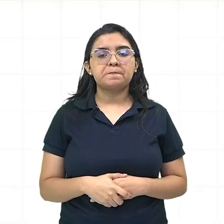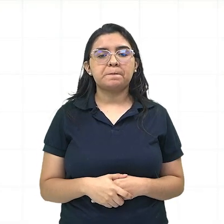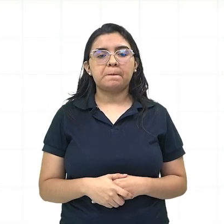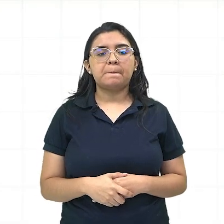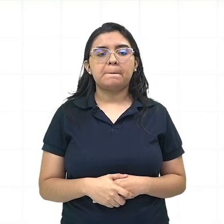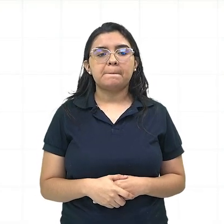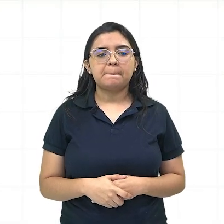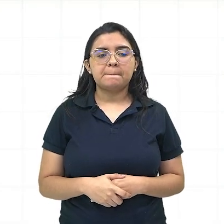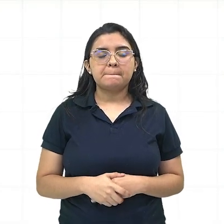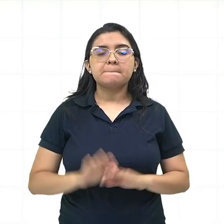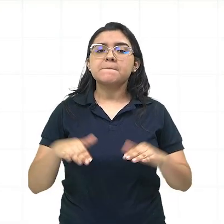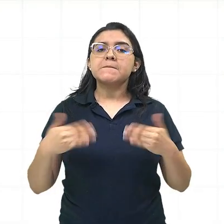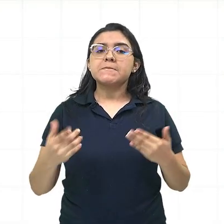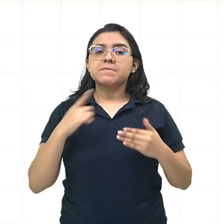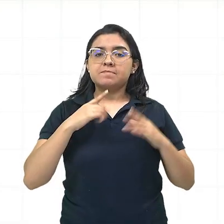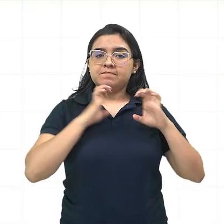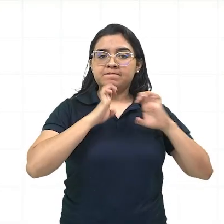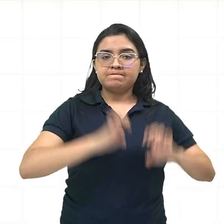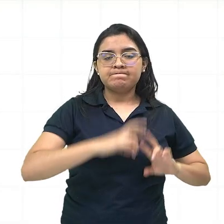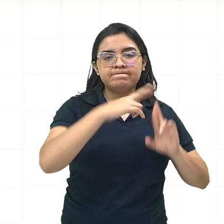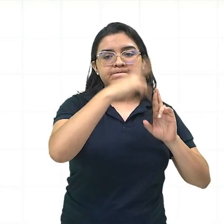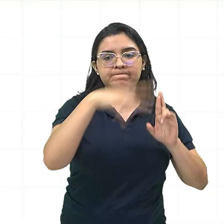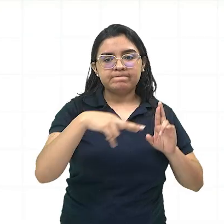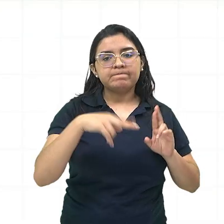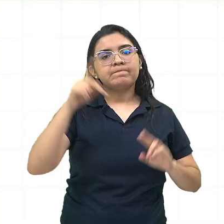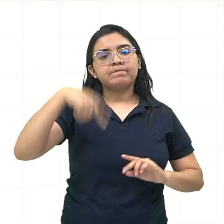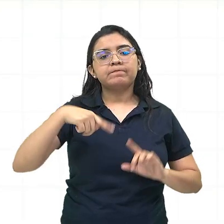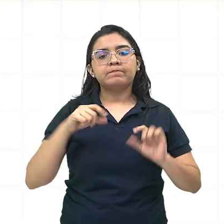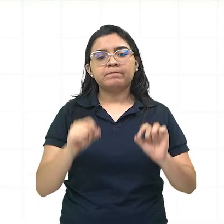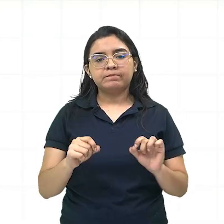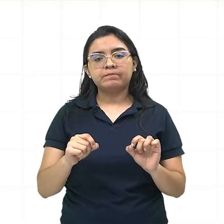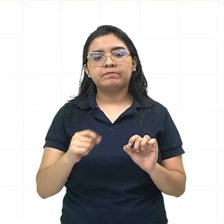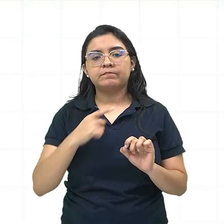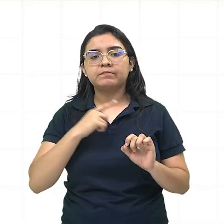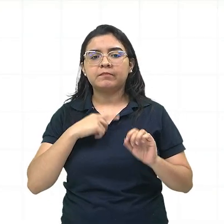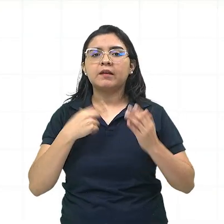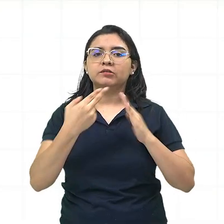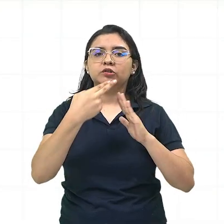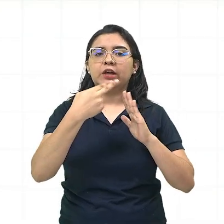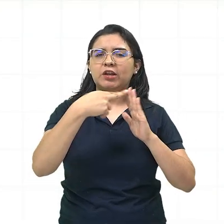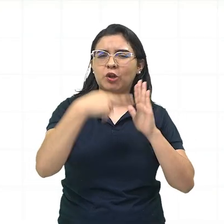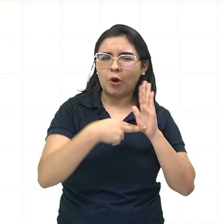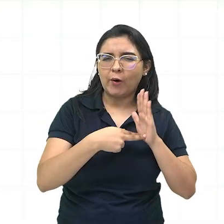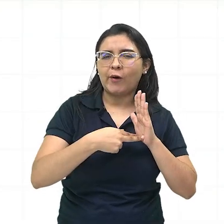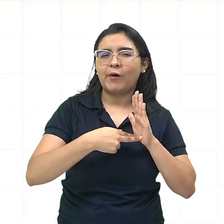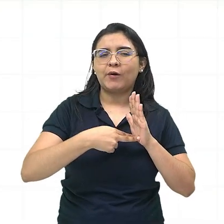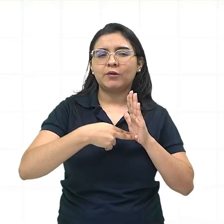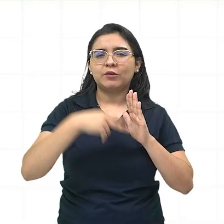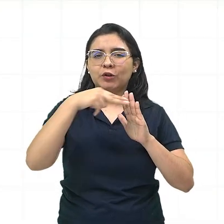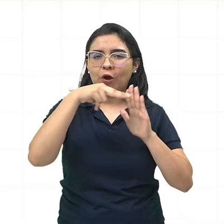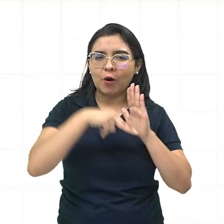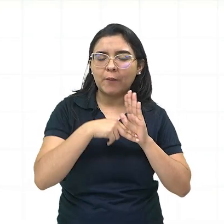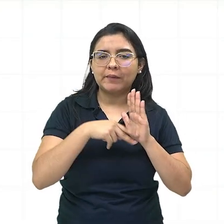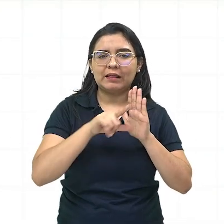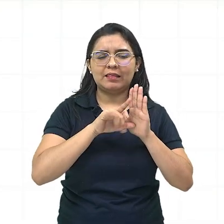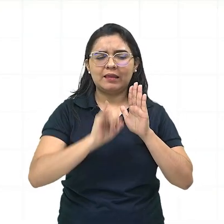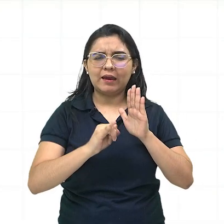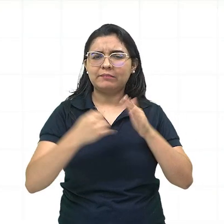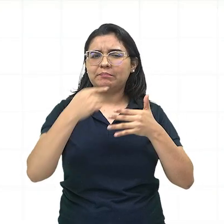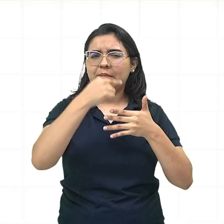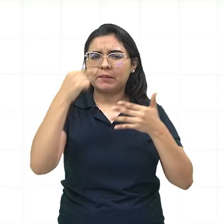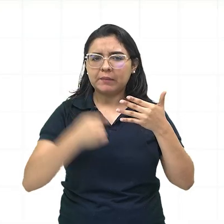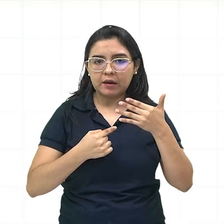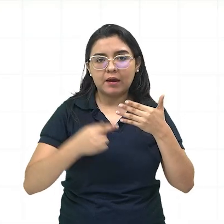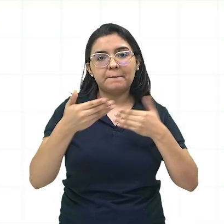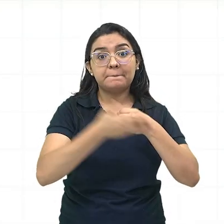nesse ponto. Enquanto que a ética religiosa ela é normativa, porque tem as normas, tem as leis, e